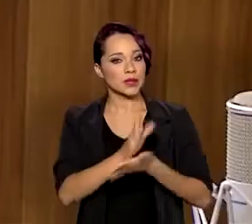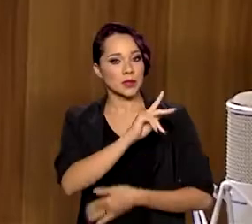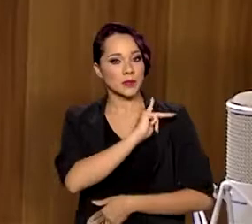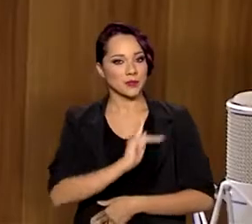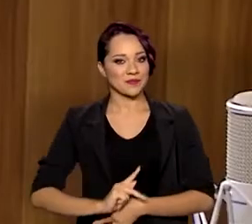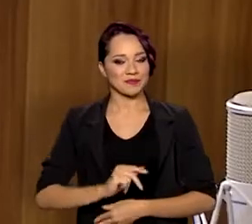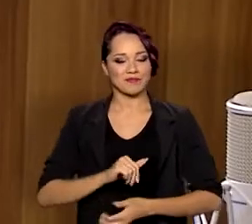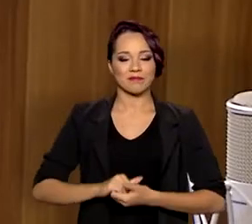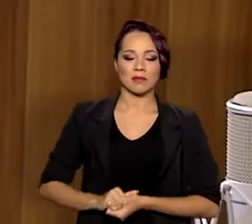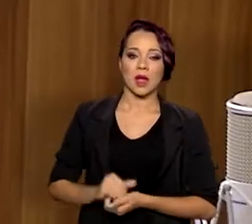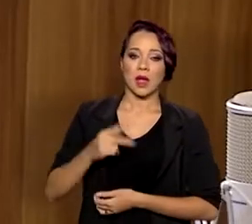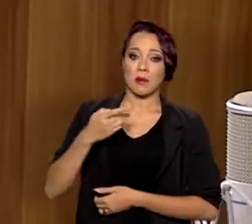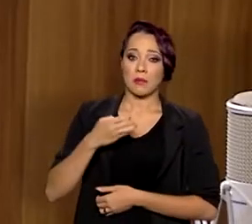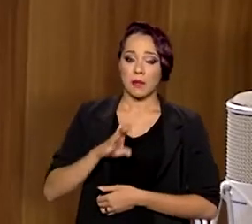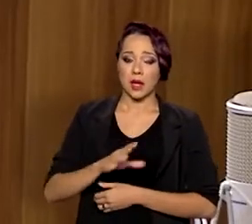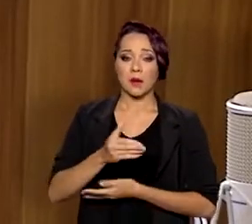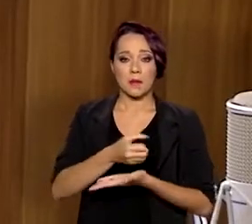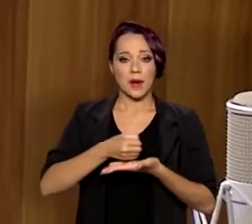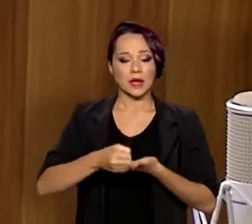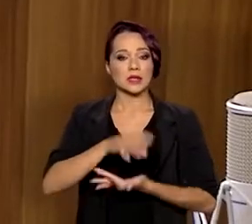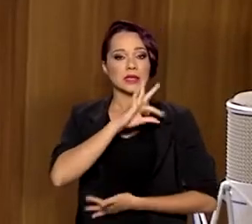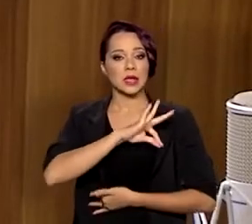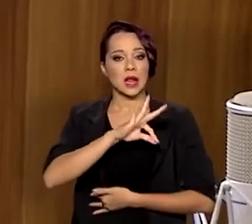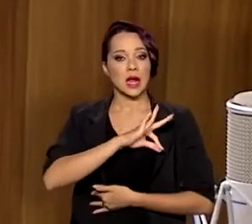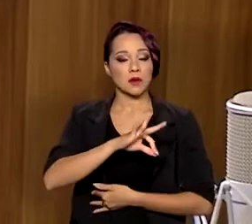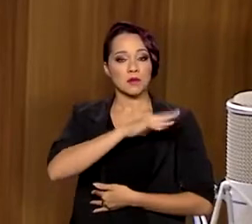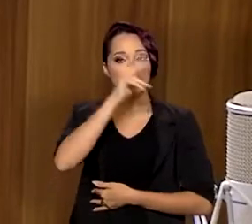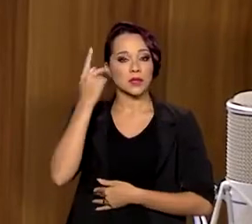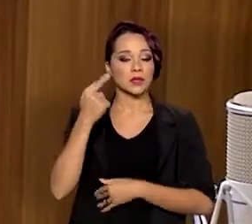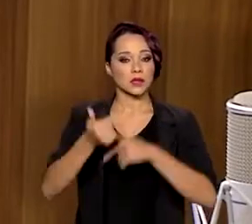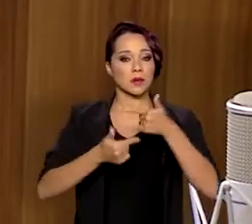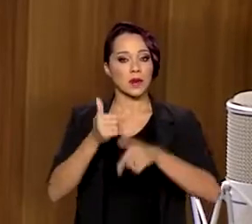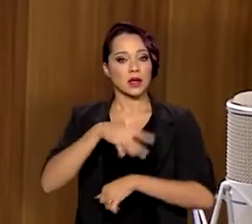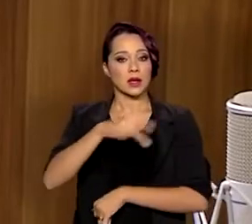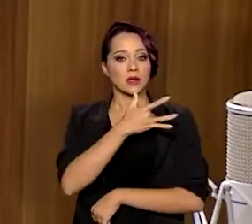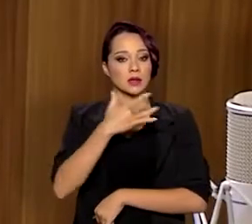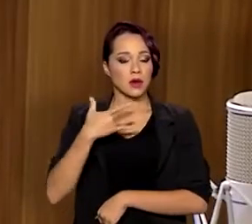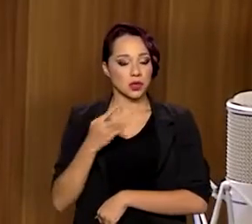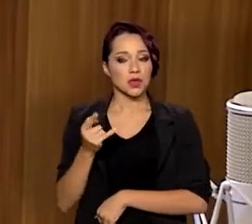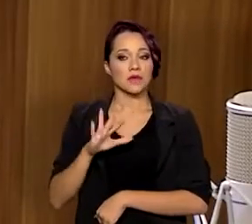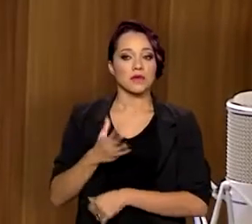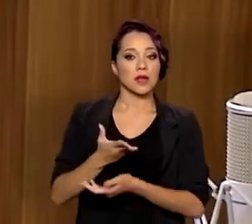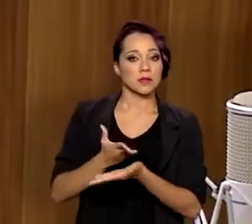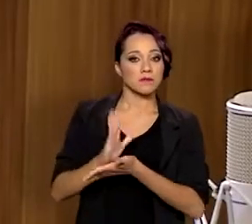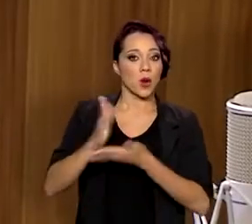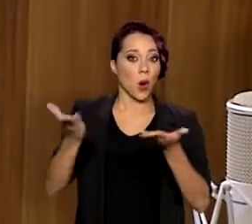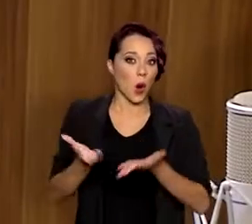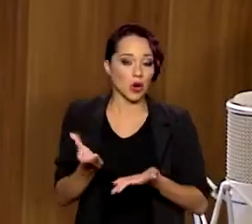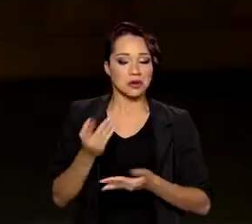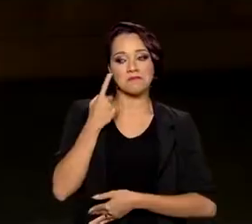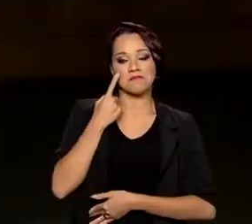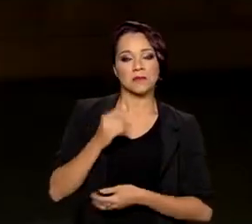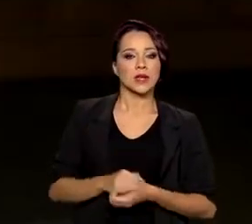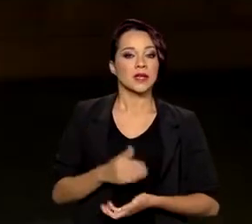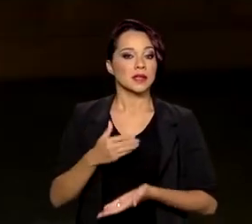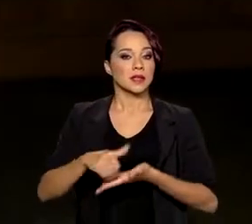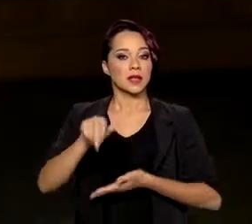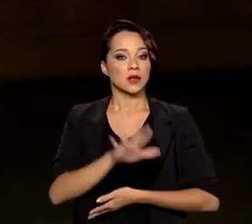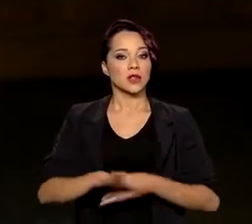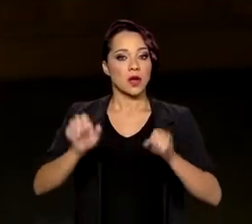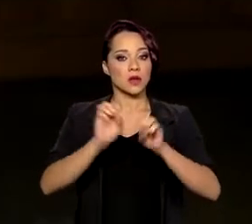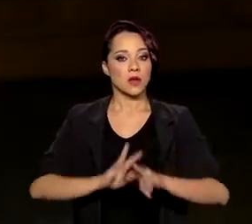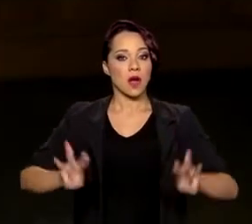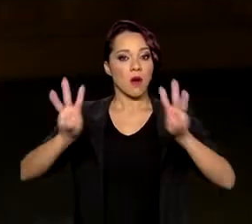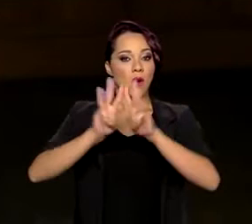já a PEC, que estabelece piso salarial nacional para agentes comunitários de saúde, deve ser promulgada hoje. Secretário-Geral da ONU afirma